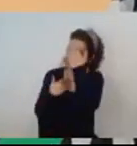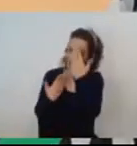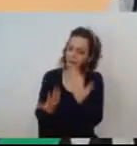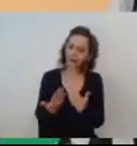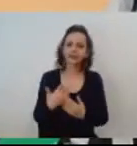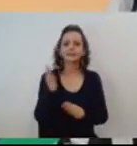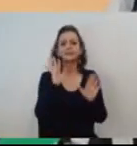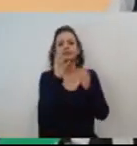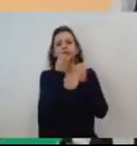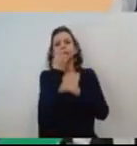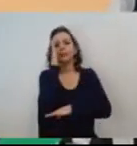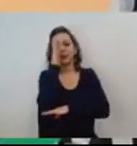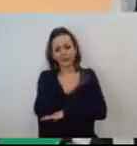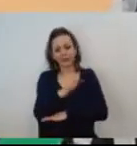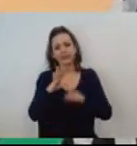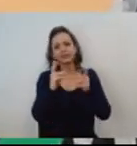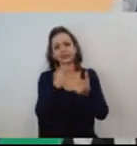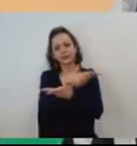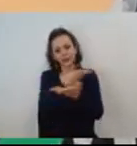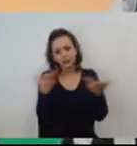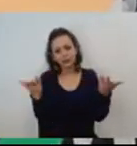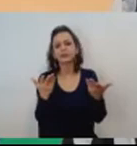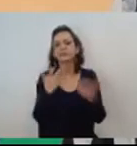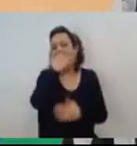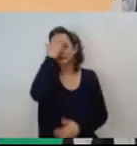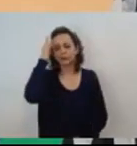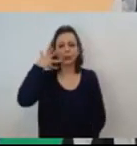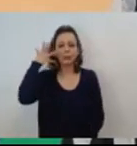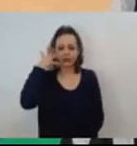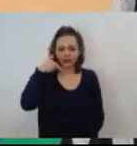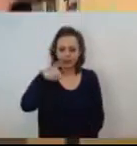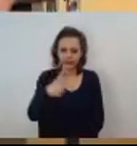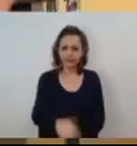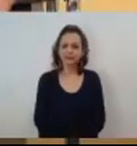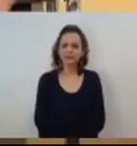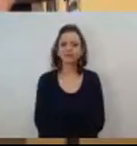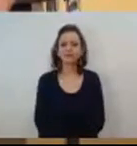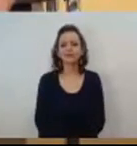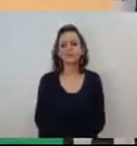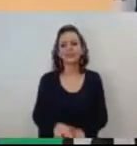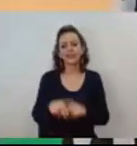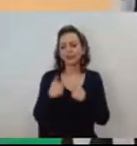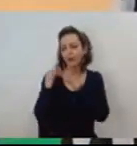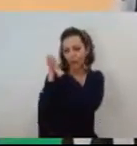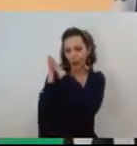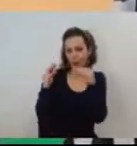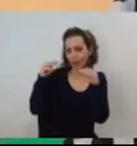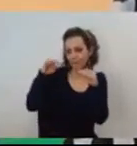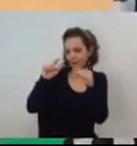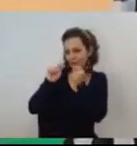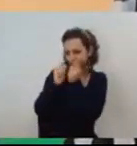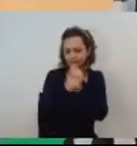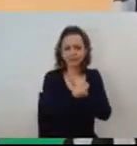a todos as páginas vistas aqui presente parafraseando a Mel Eu sou Eduardo sou jornalista